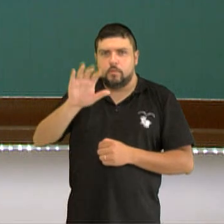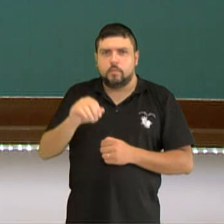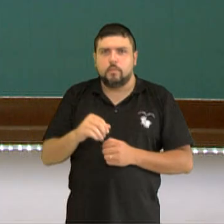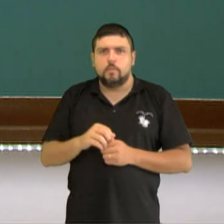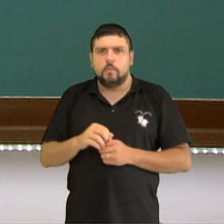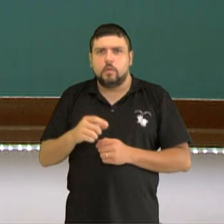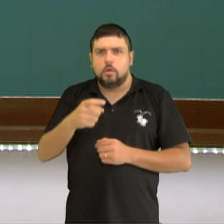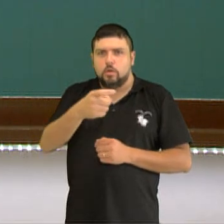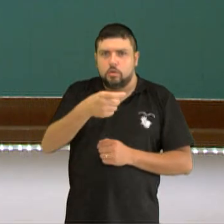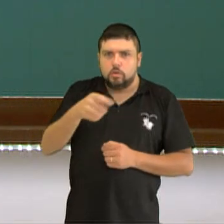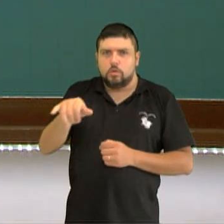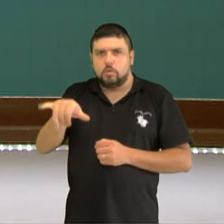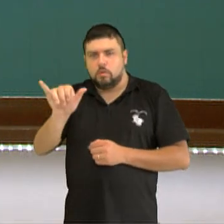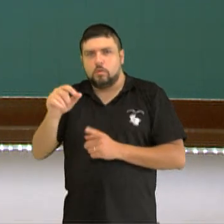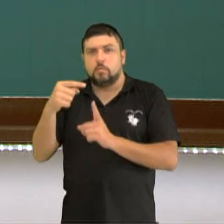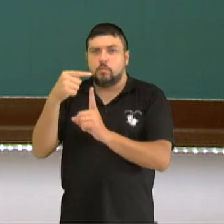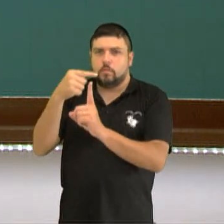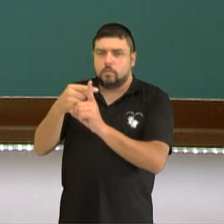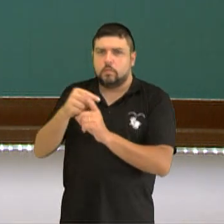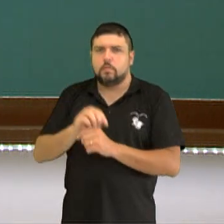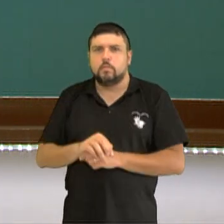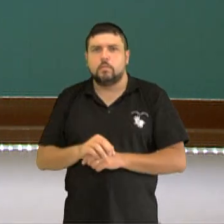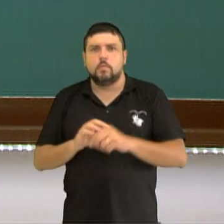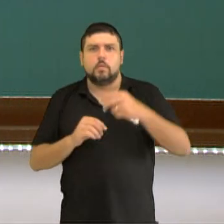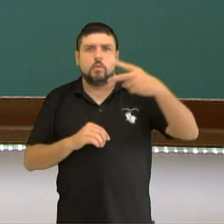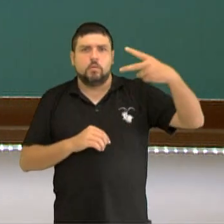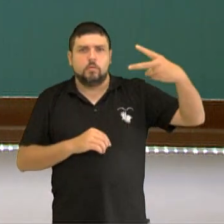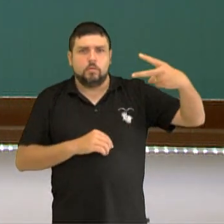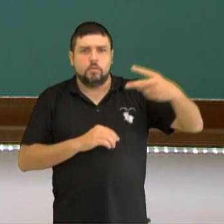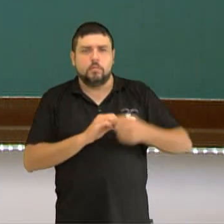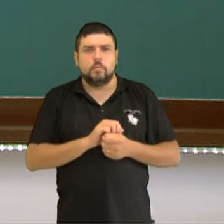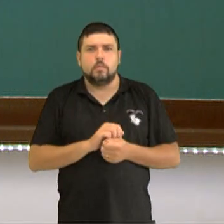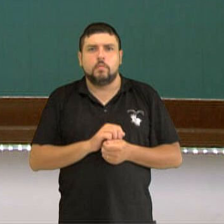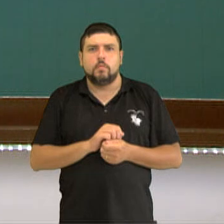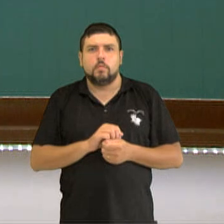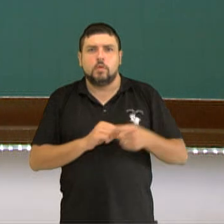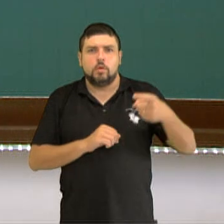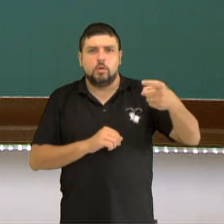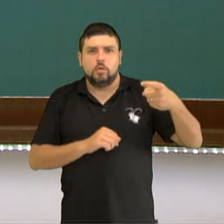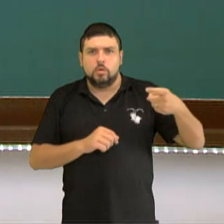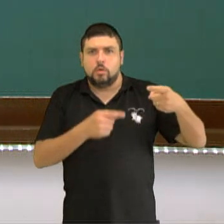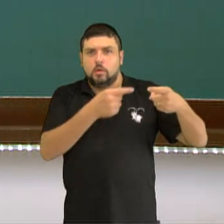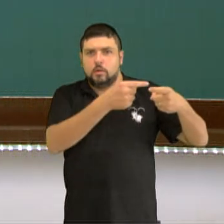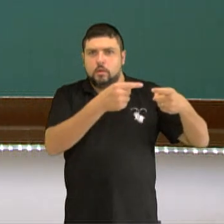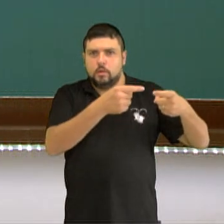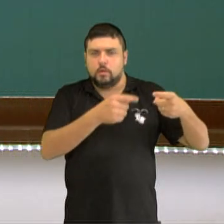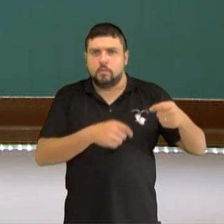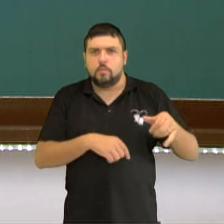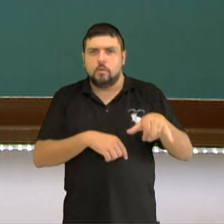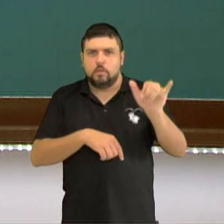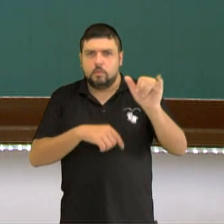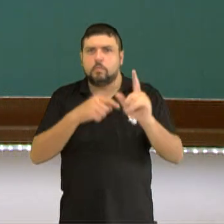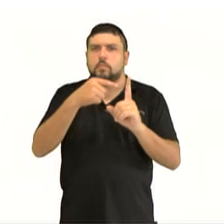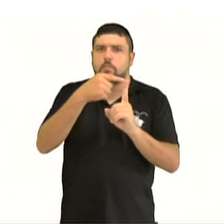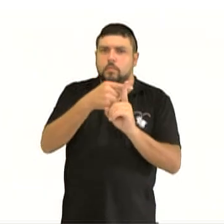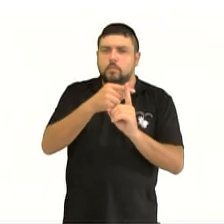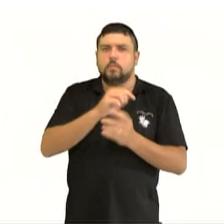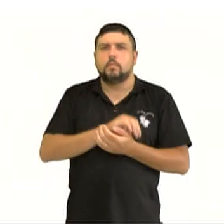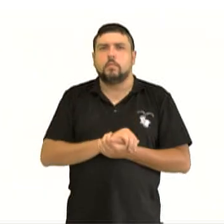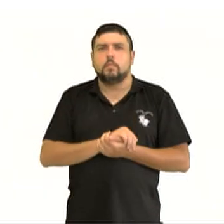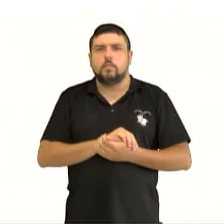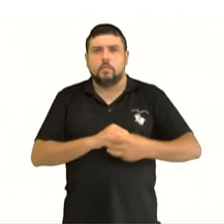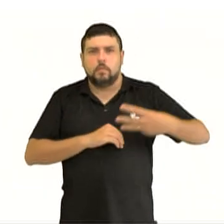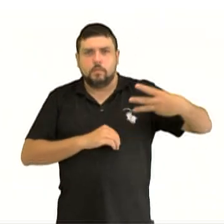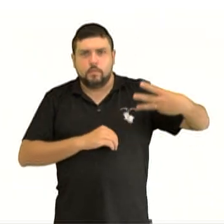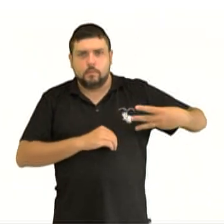positivo para x e y. Segundo quadrante, negativo para x, positivo para y. Terceiro